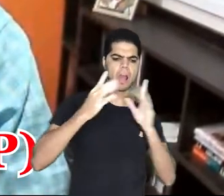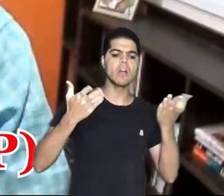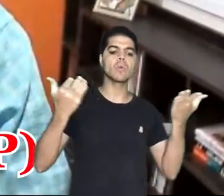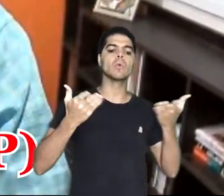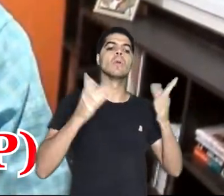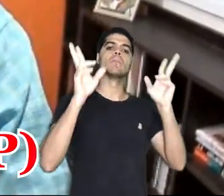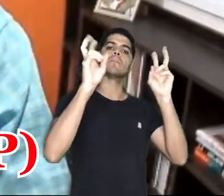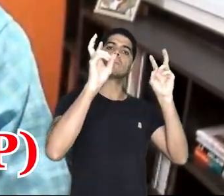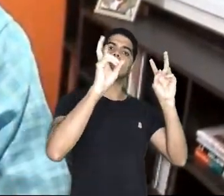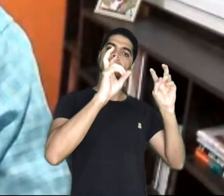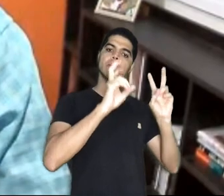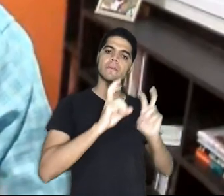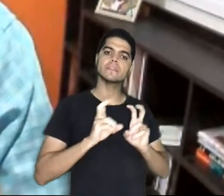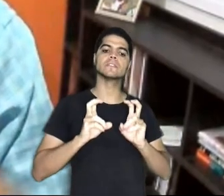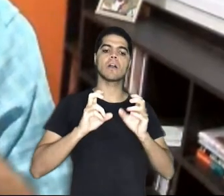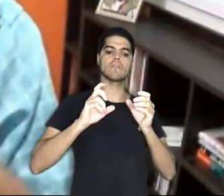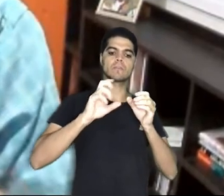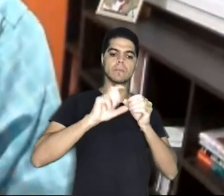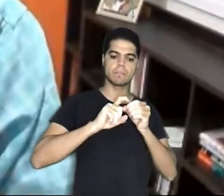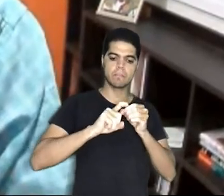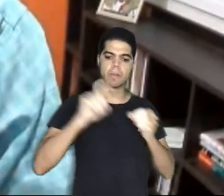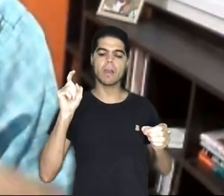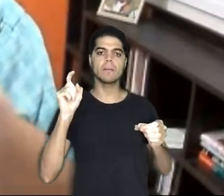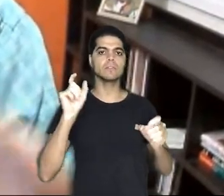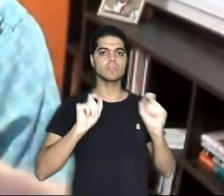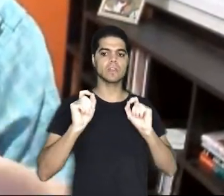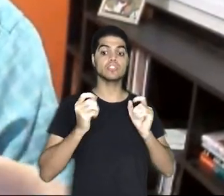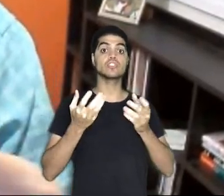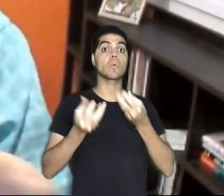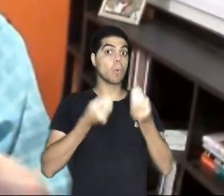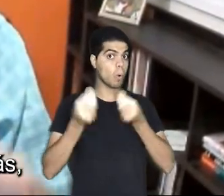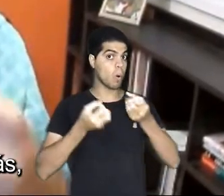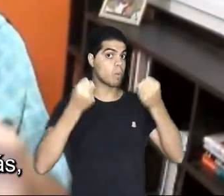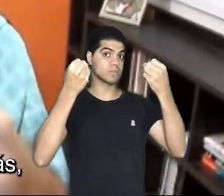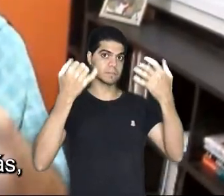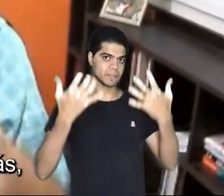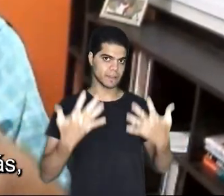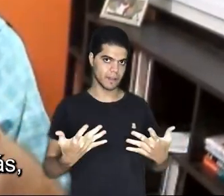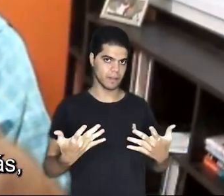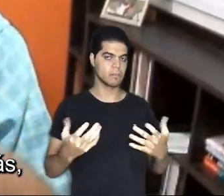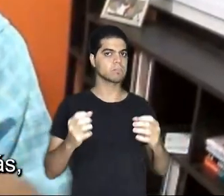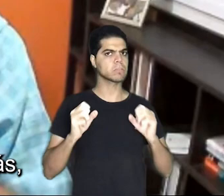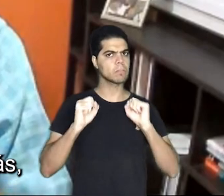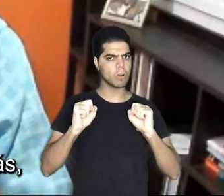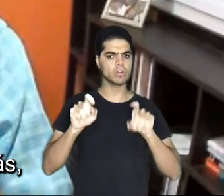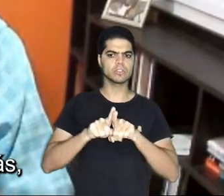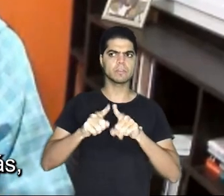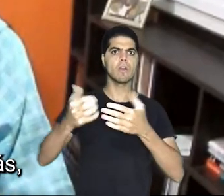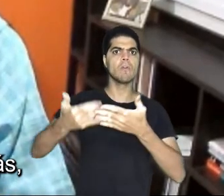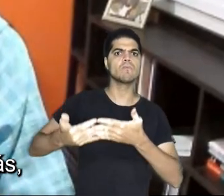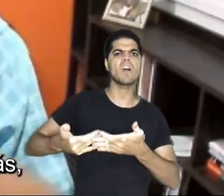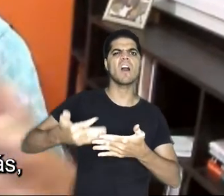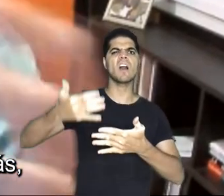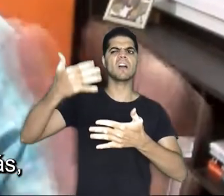independência pode ser, a depender do modo com que ela seja tratada, pode ser falar do que